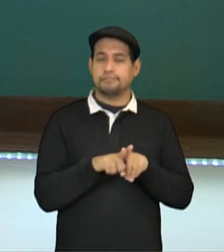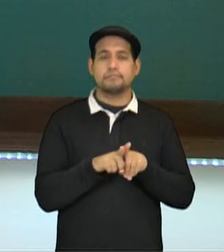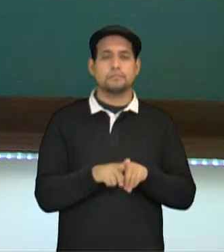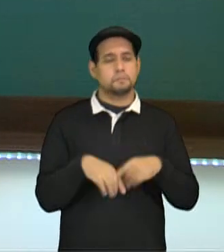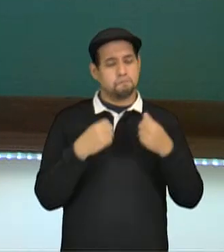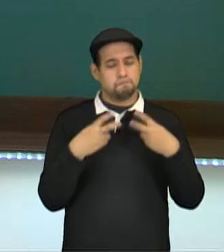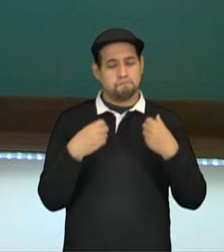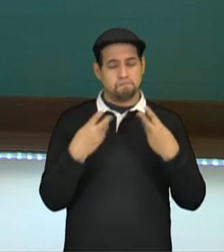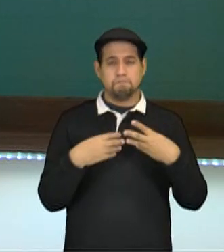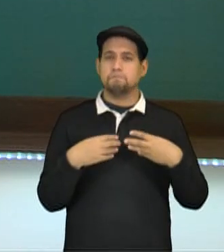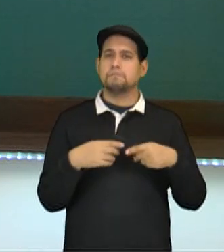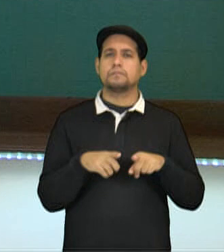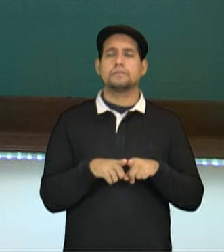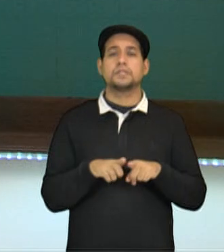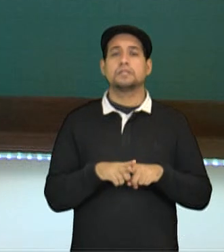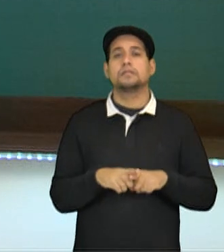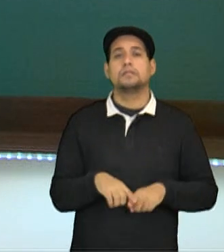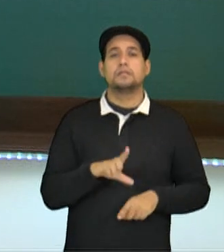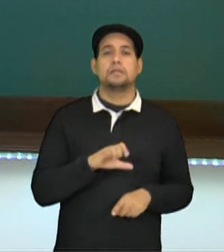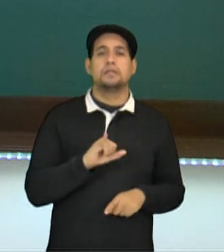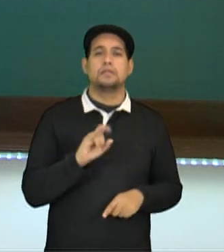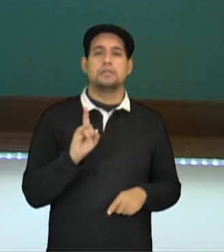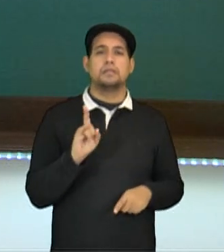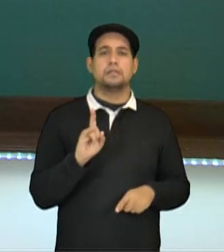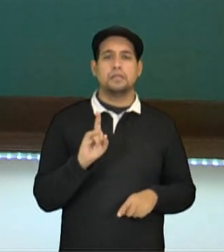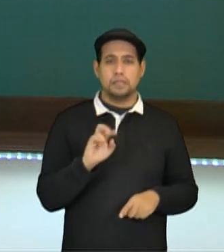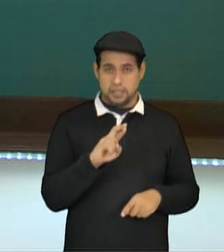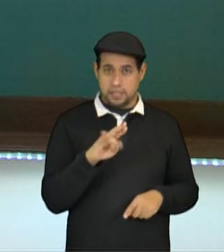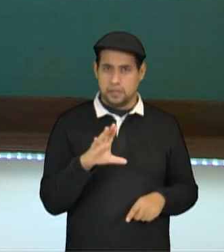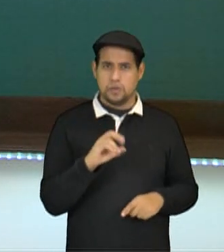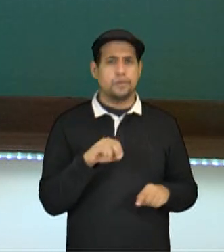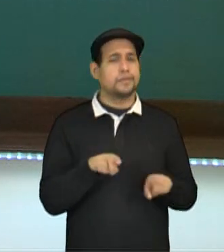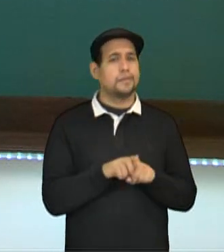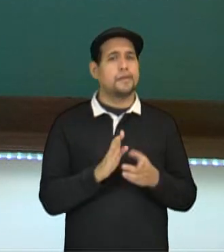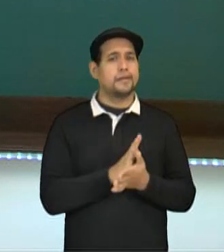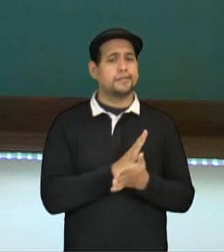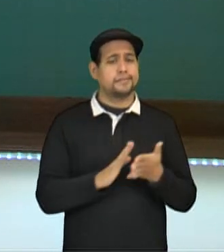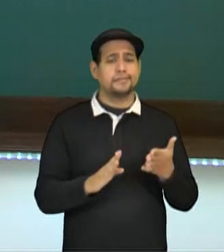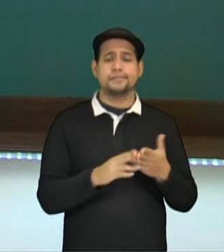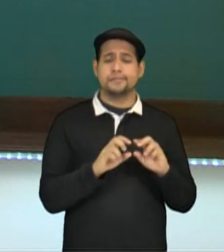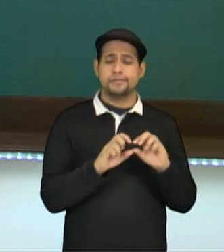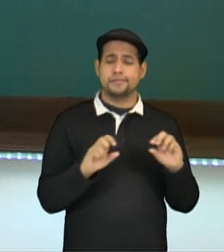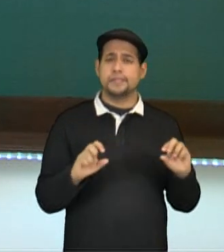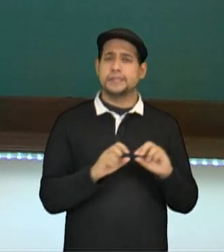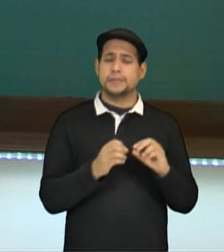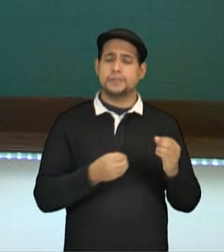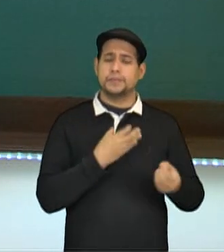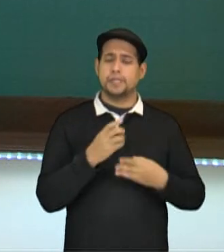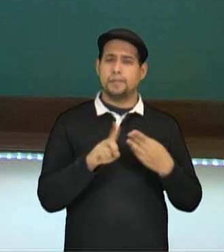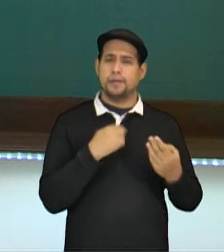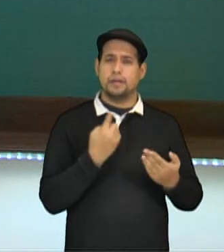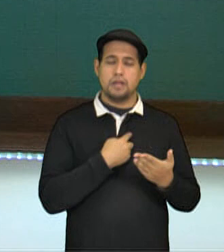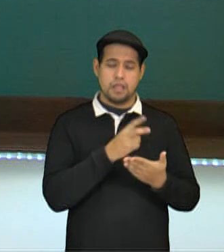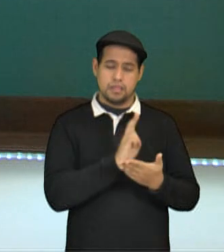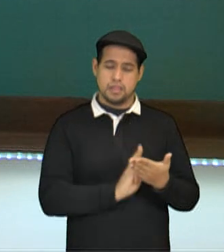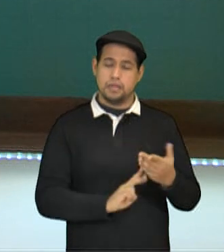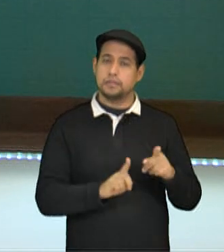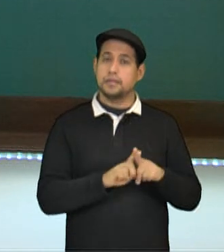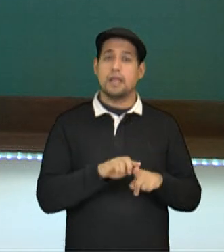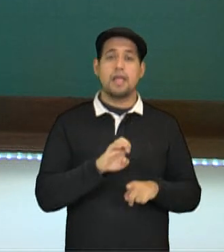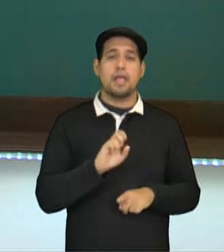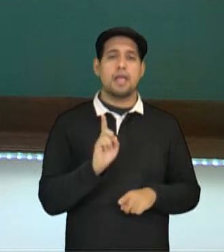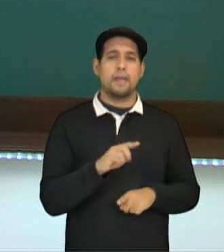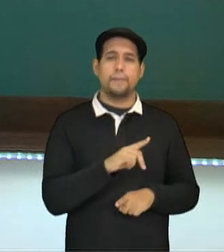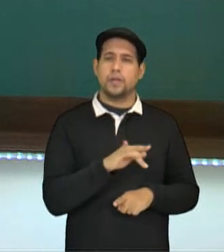contos, crônicas, lírico, geralmente em versos, que são os próprios poemas que nós analisamos. E